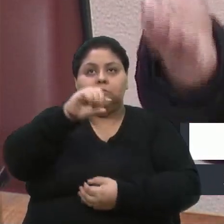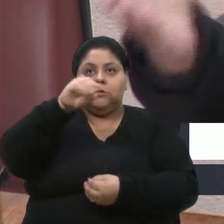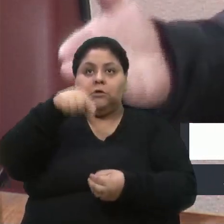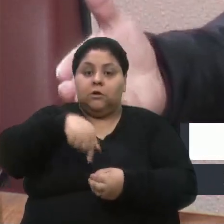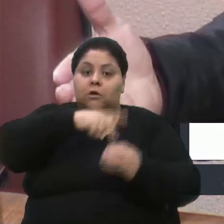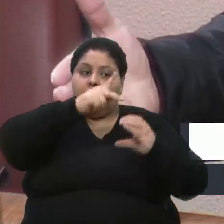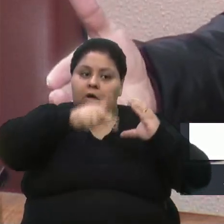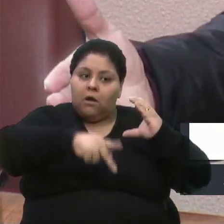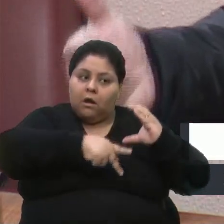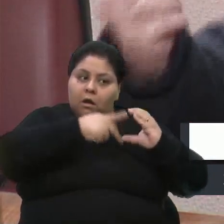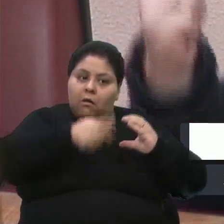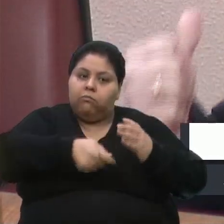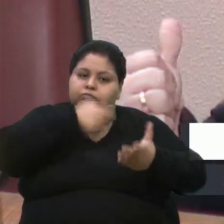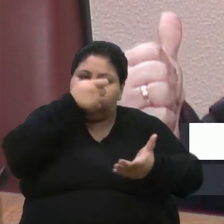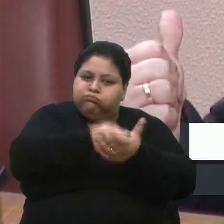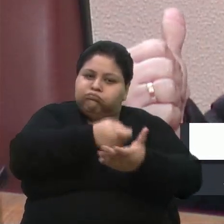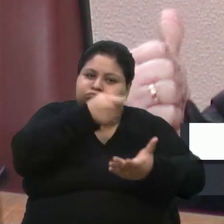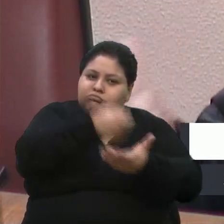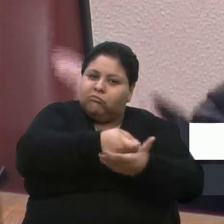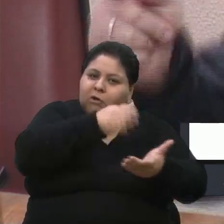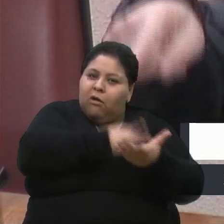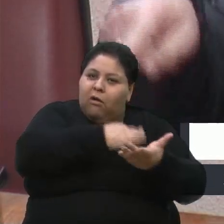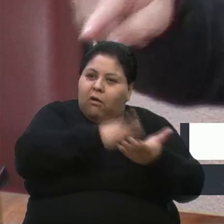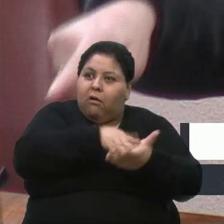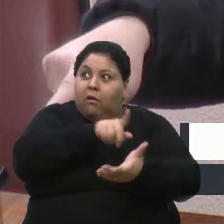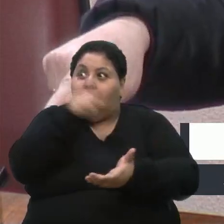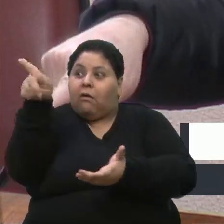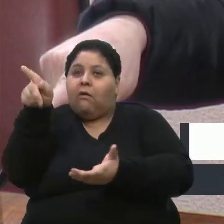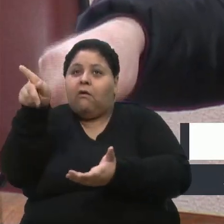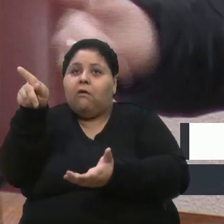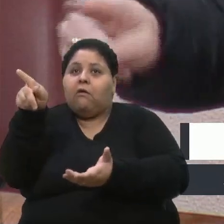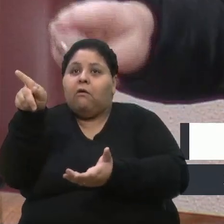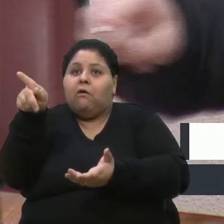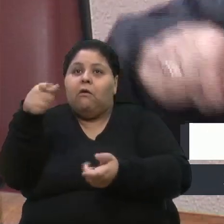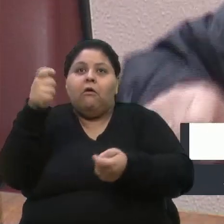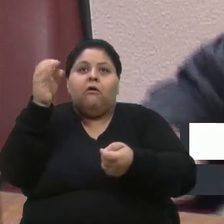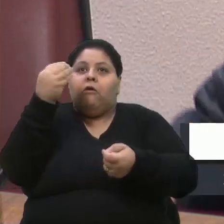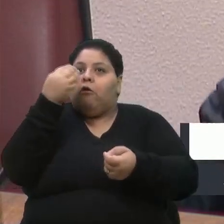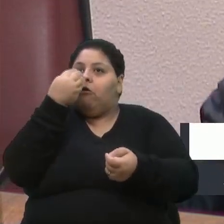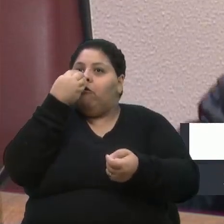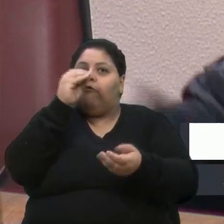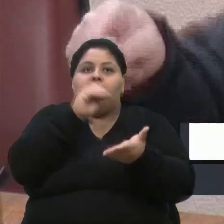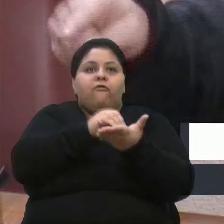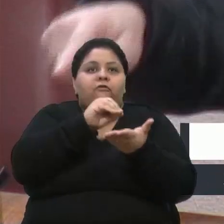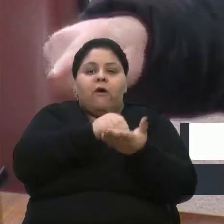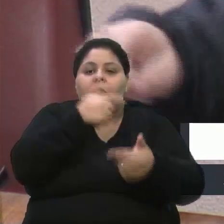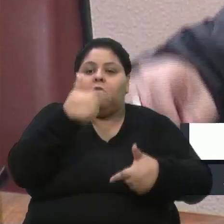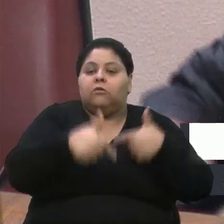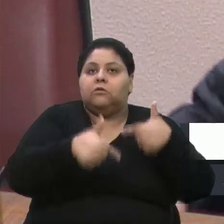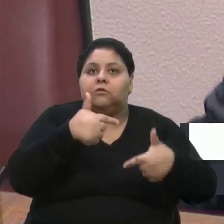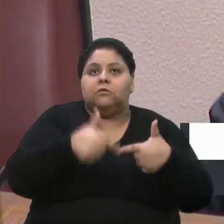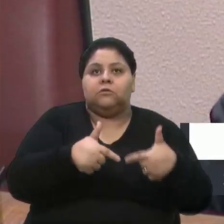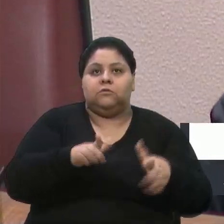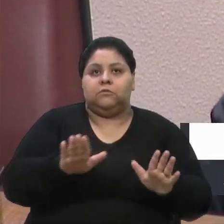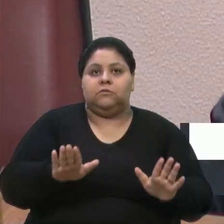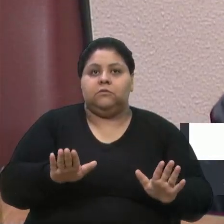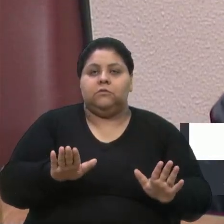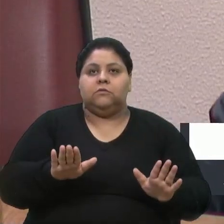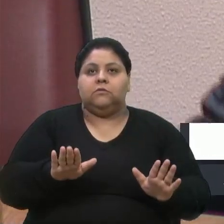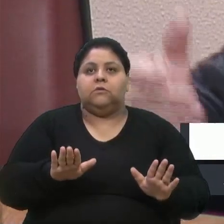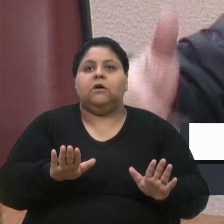tão cobrado, a vereadora Gladys, ali fora, por nós sermos incompetentes, mas nós não estamos sendo incompetentes. Uma a gente parte, fez vereador tudo que podia Scalco. ser